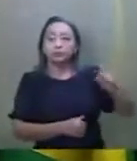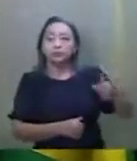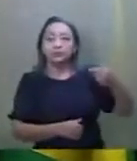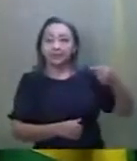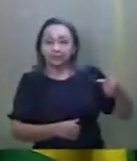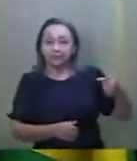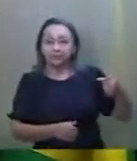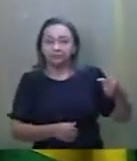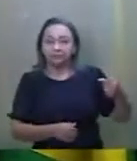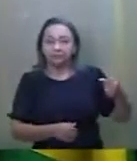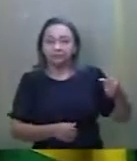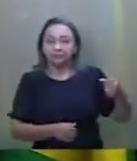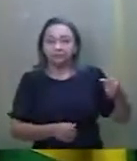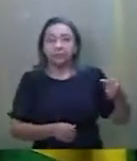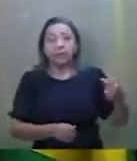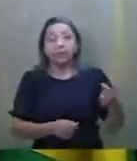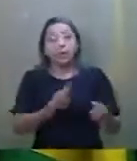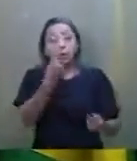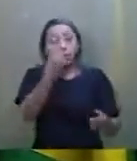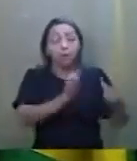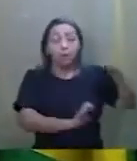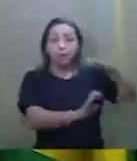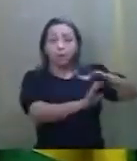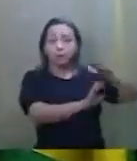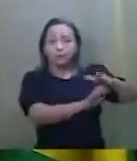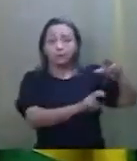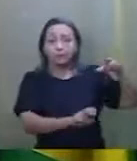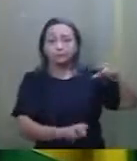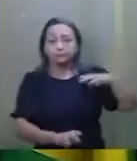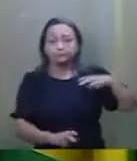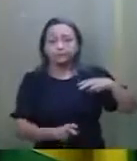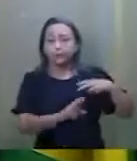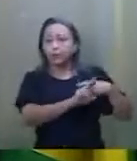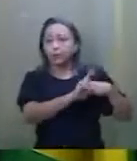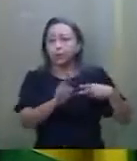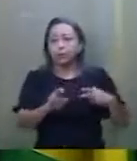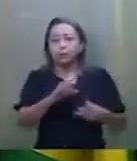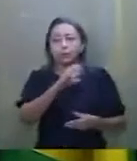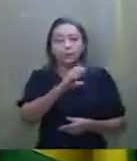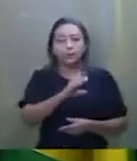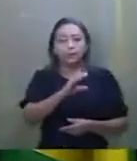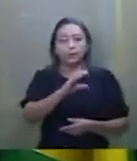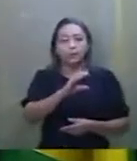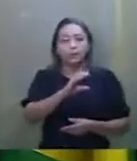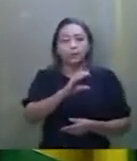1987, uma empresa privada chamada Serve Porto